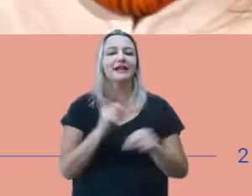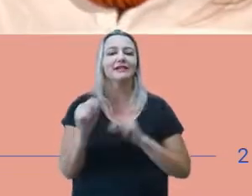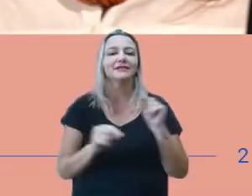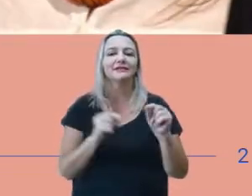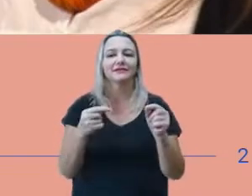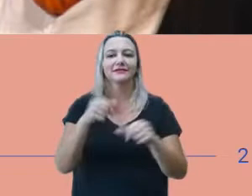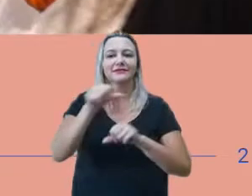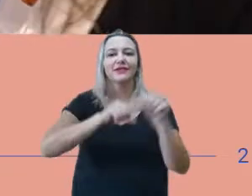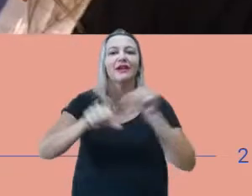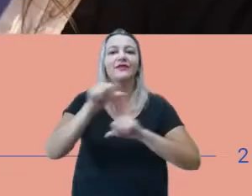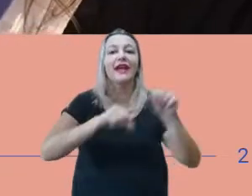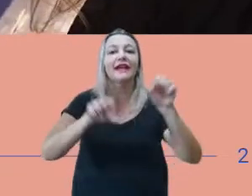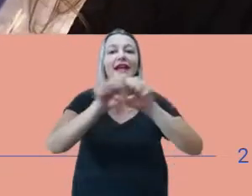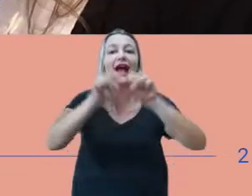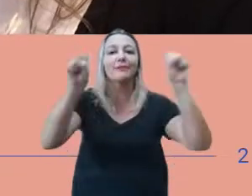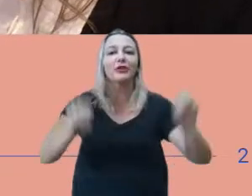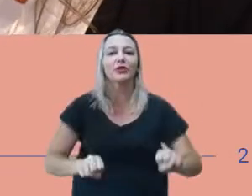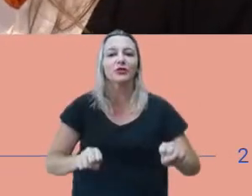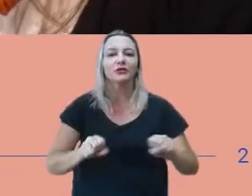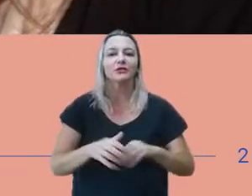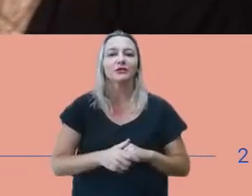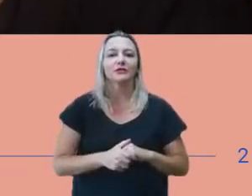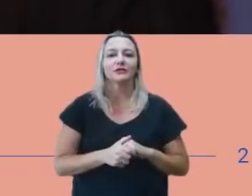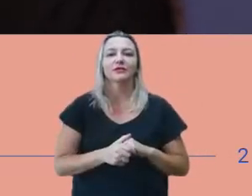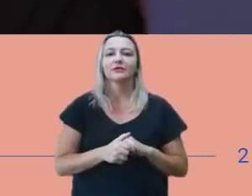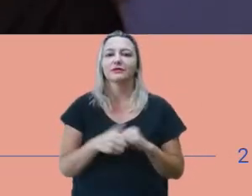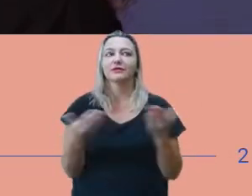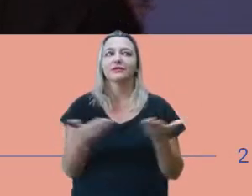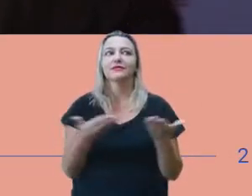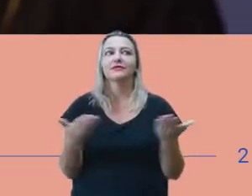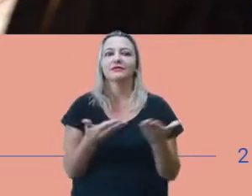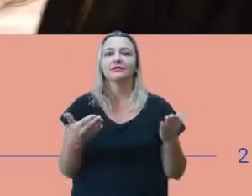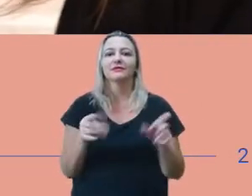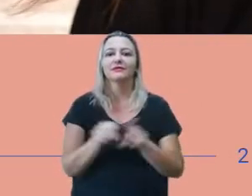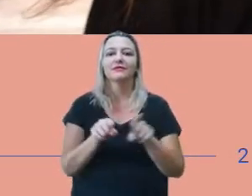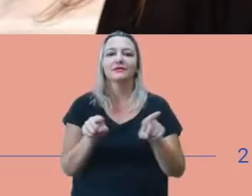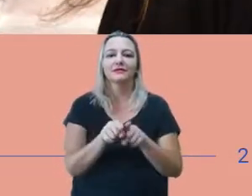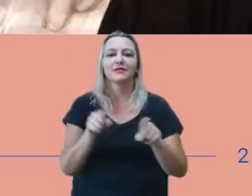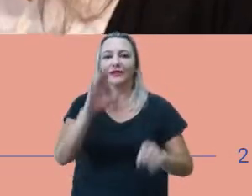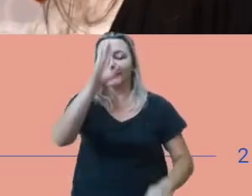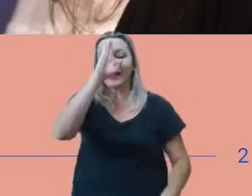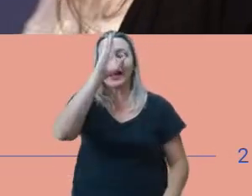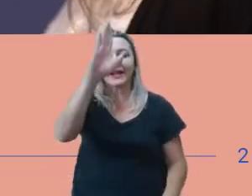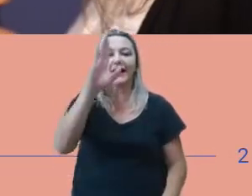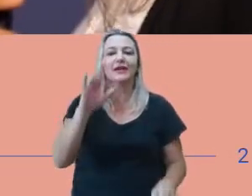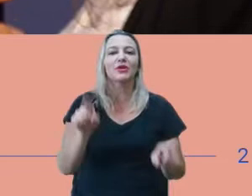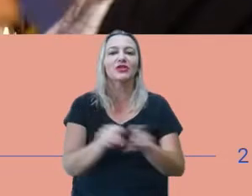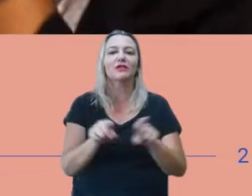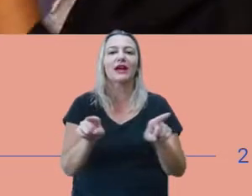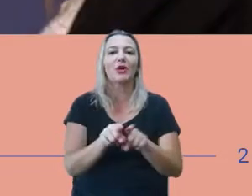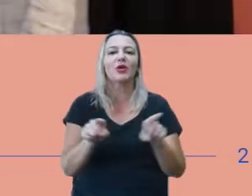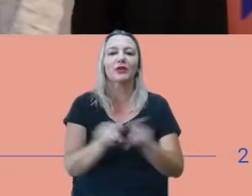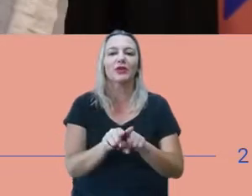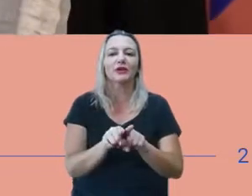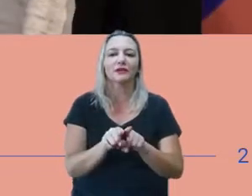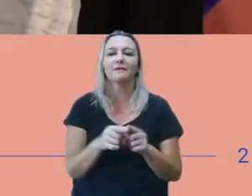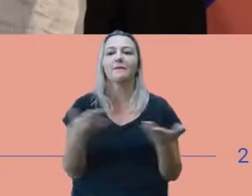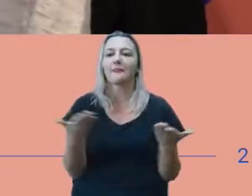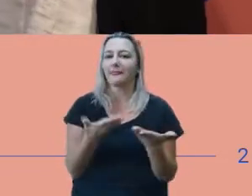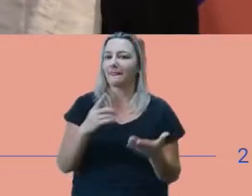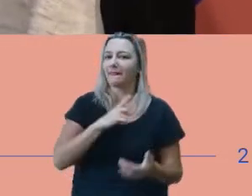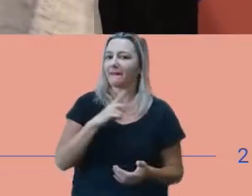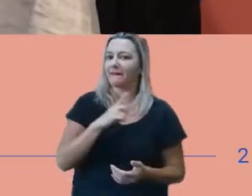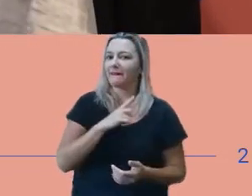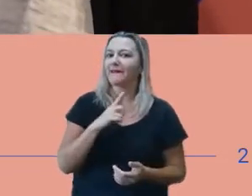evitar os problemas então a gente vê que os principais pontos para transição fala de engajamento de